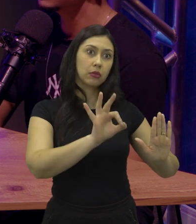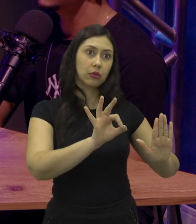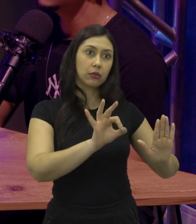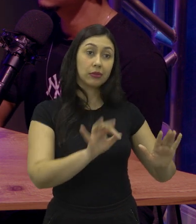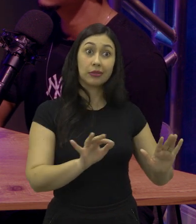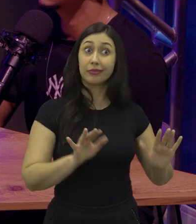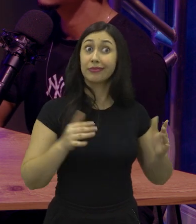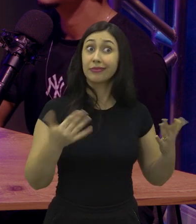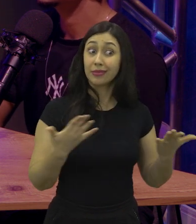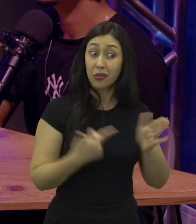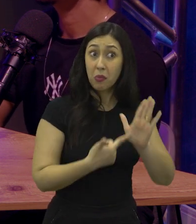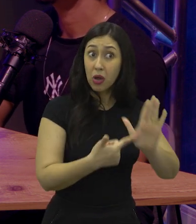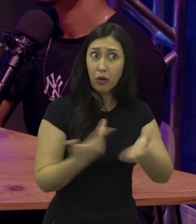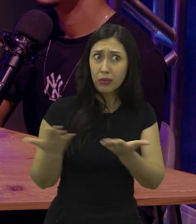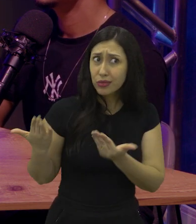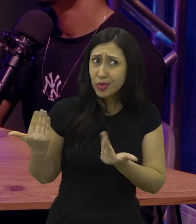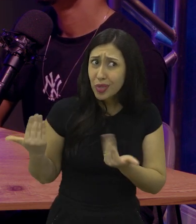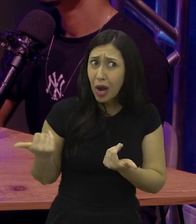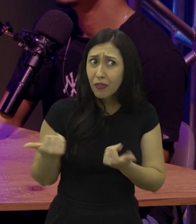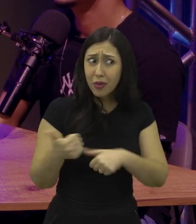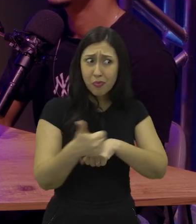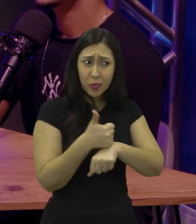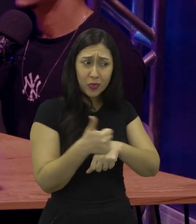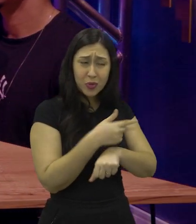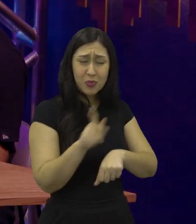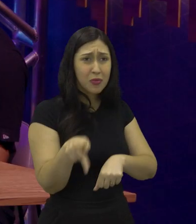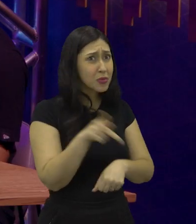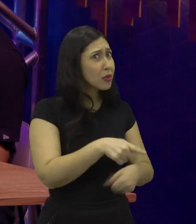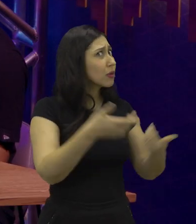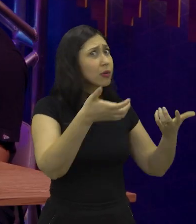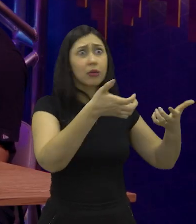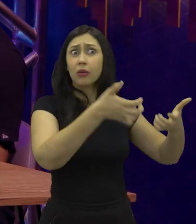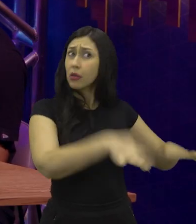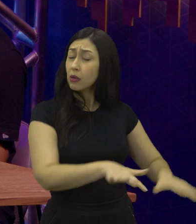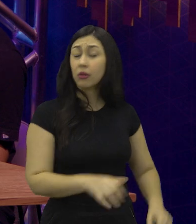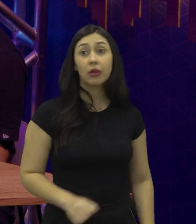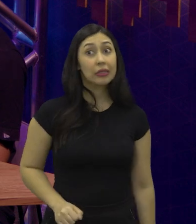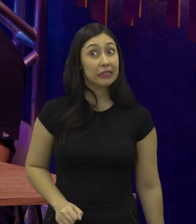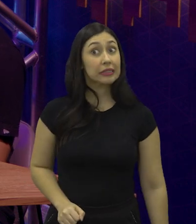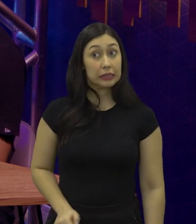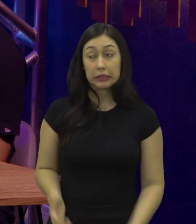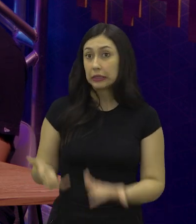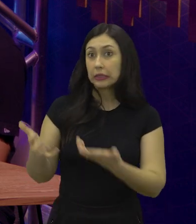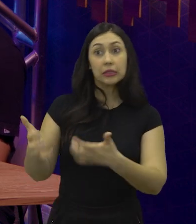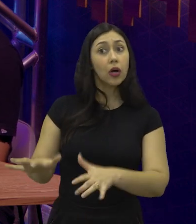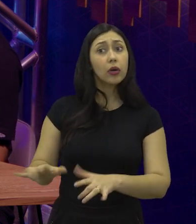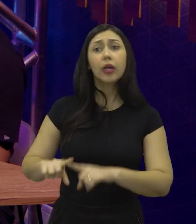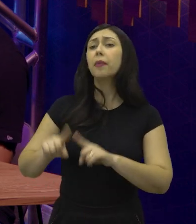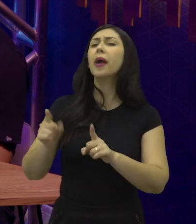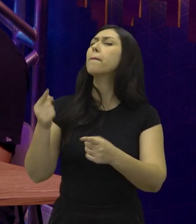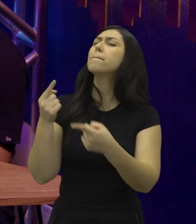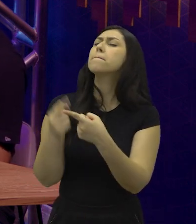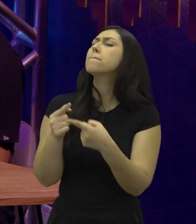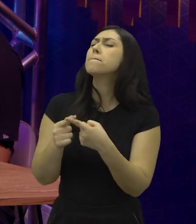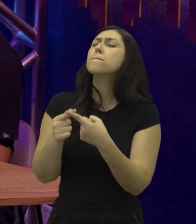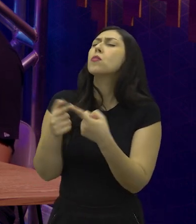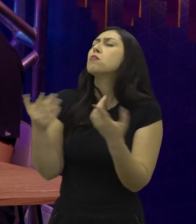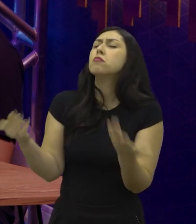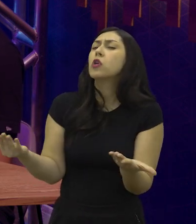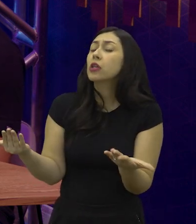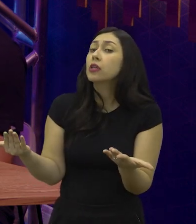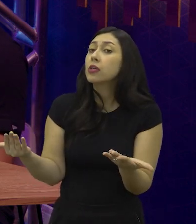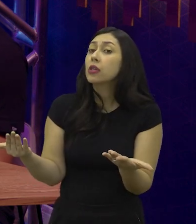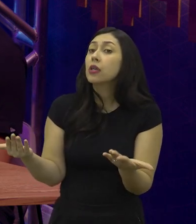os jovens não estão querendo, a galera não está querendo virar professor. Não está querendo ser professor. E assim, por quê, né, Vic? Por quê? A